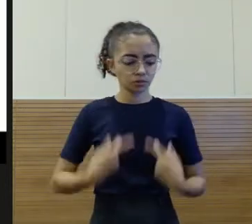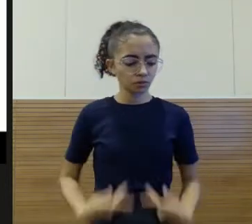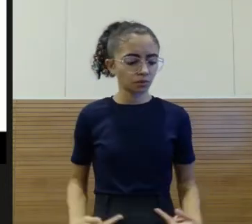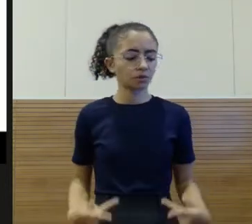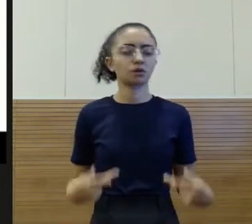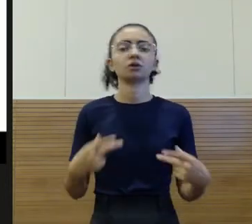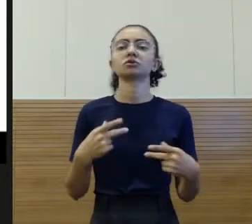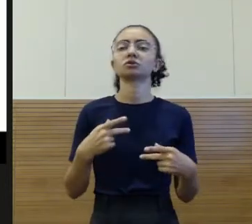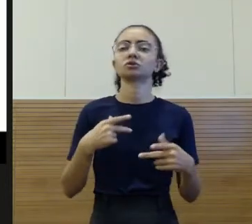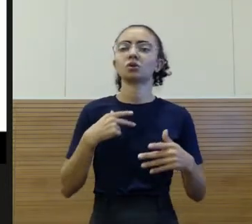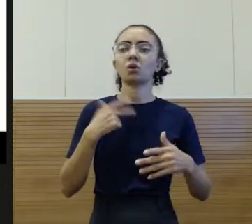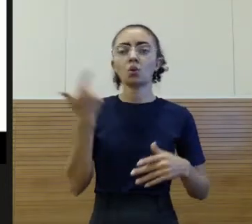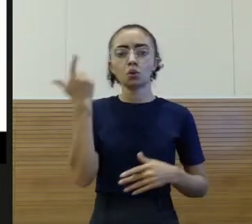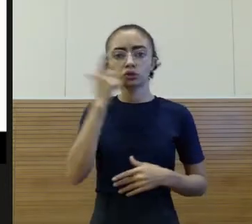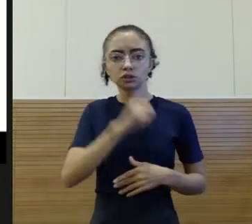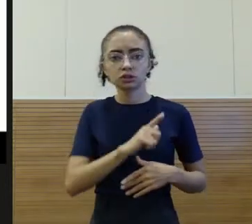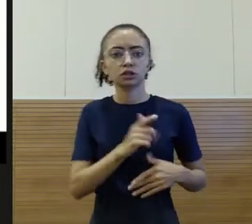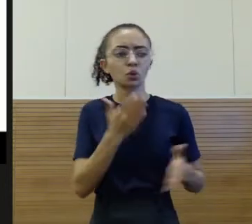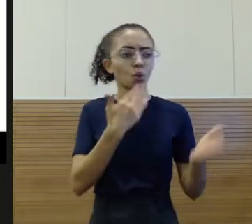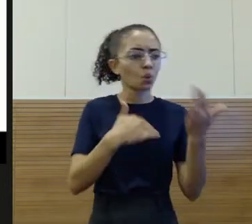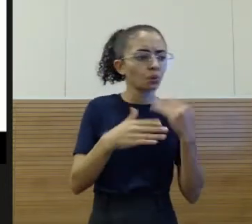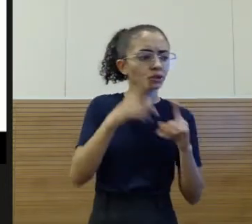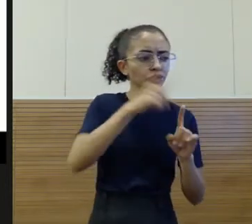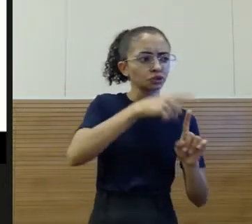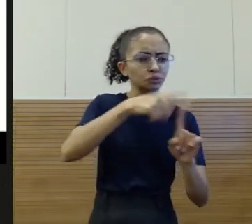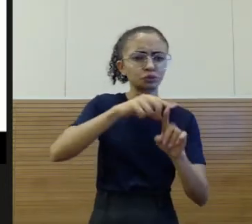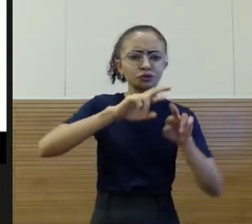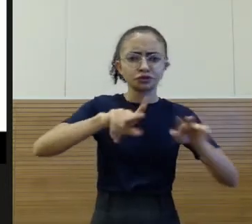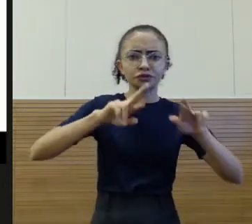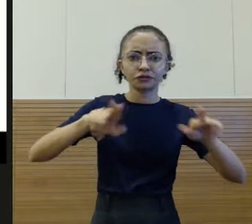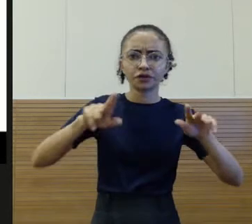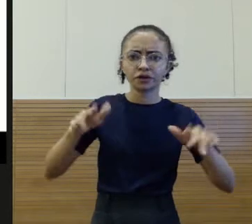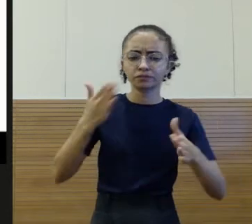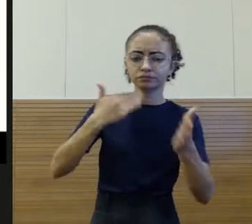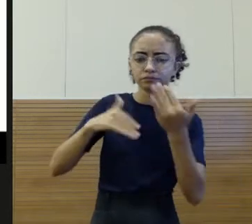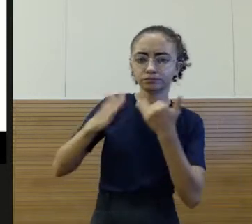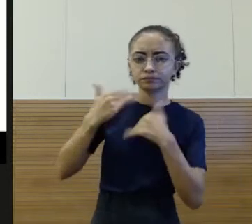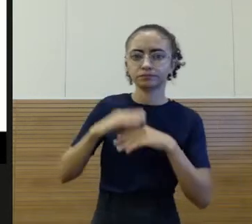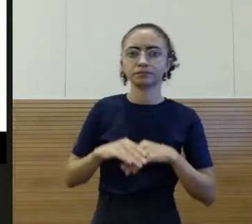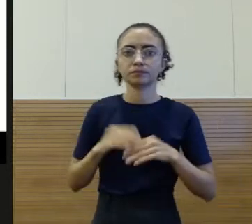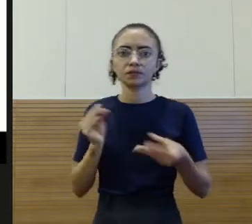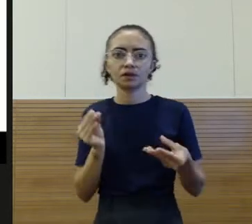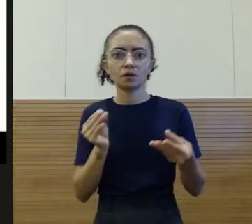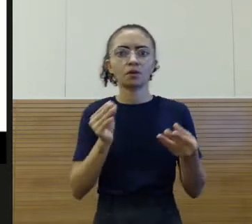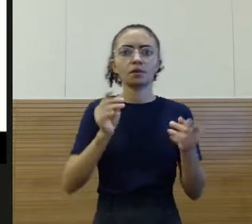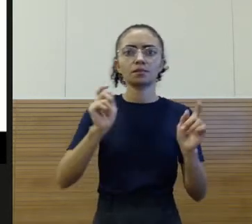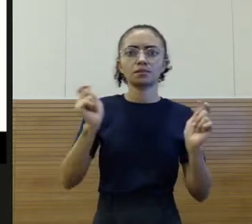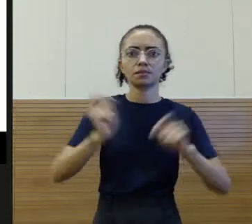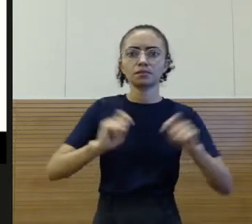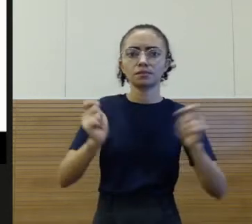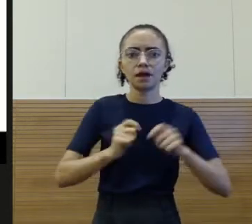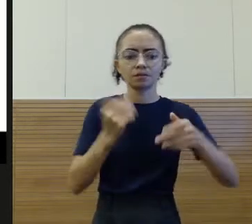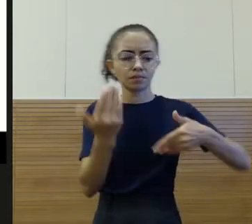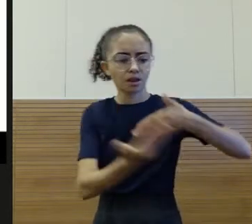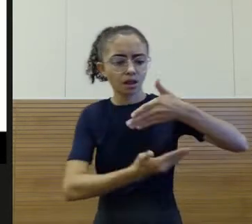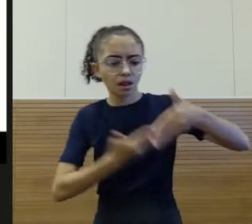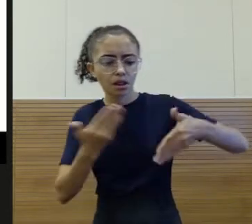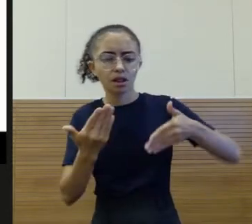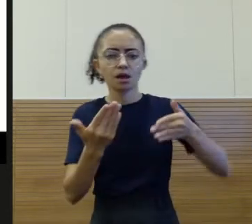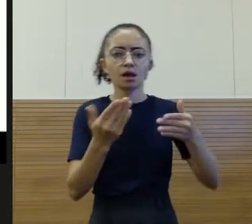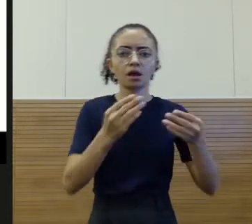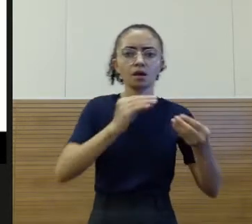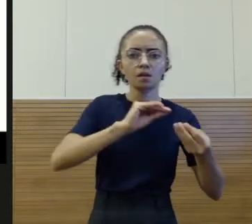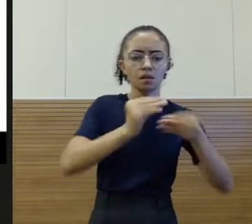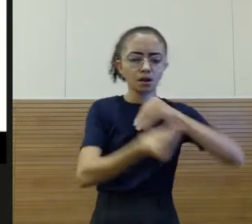de alimentos muito diferentes. Então, poder prosperar com diferentes combinações de alimentos é que nos permitiu